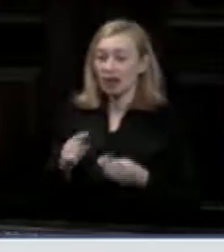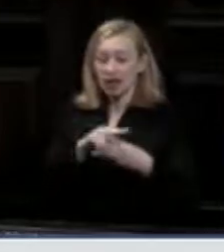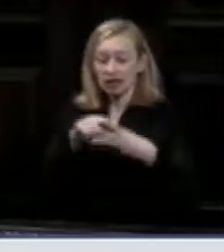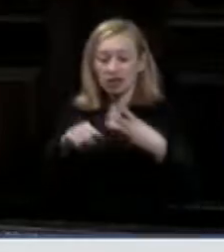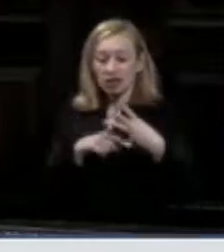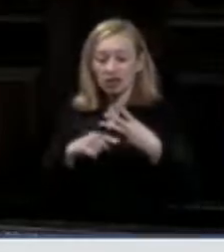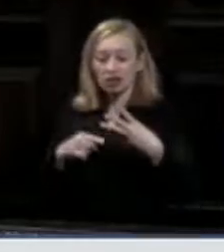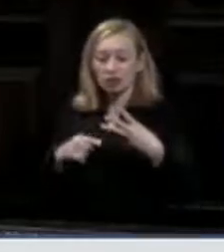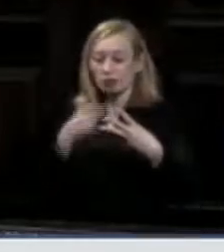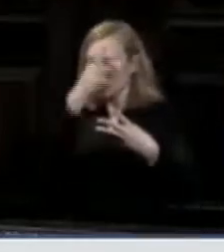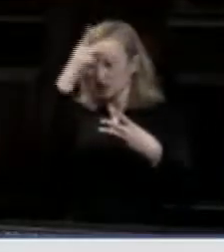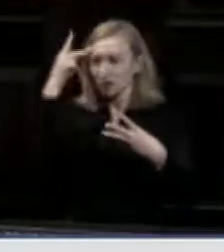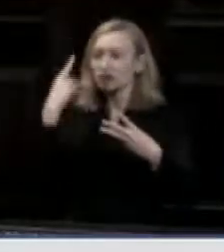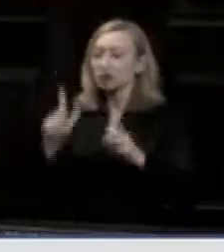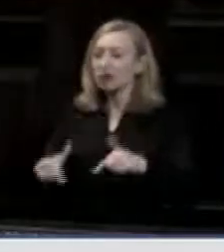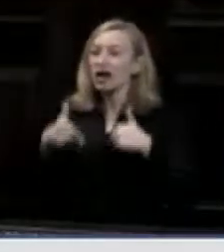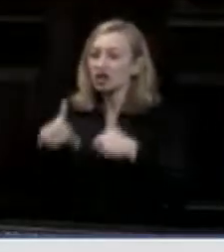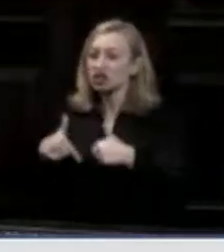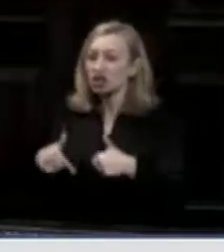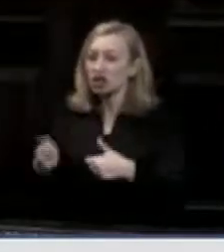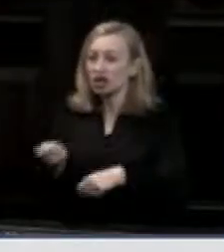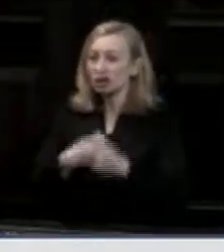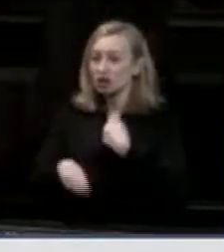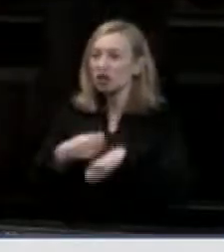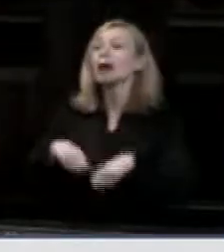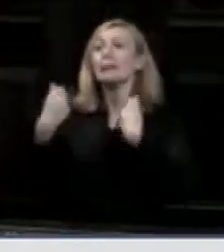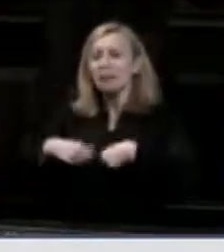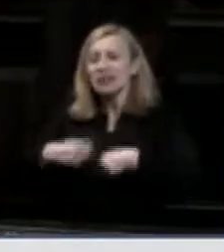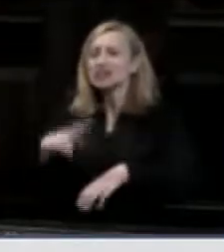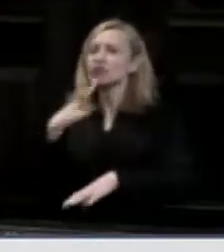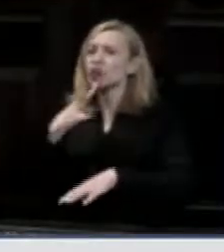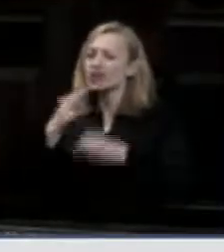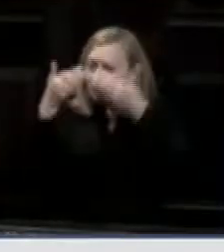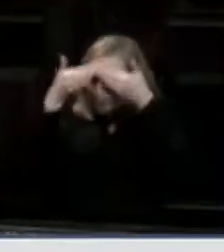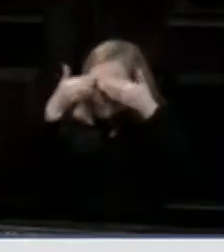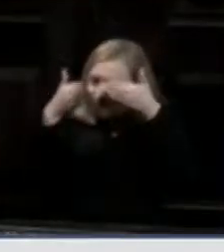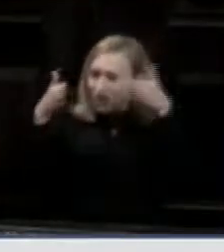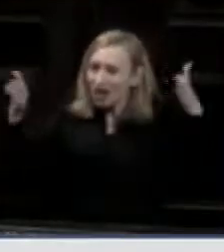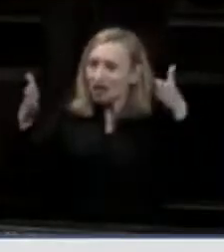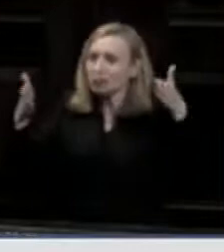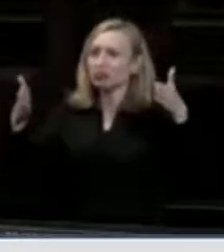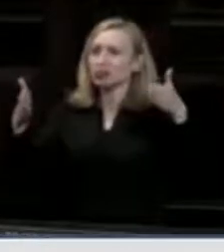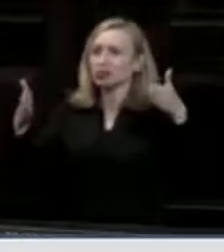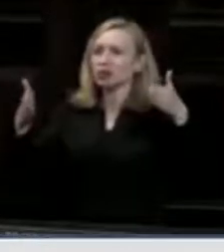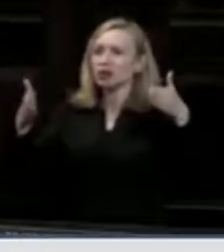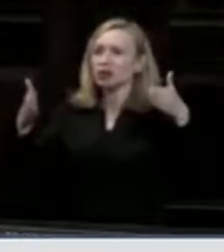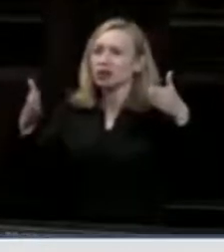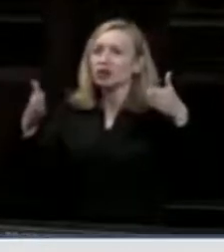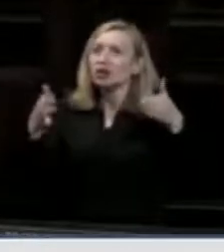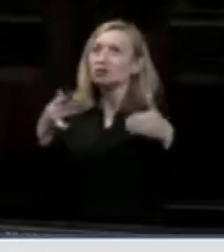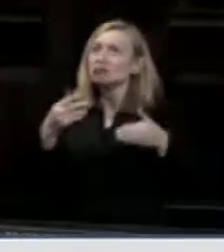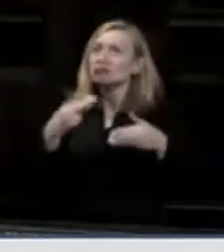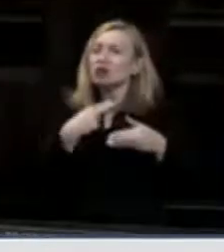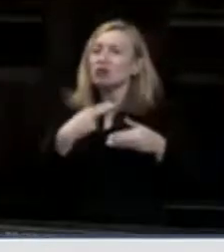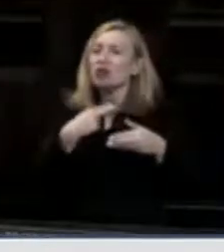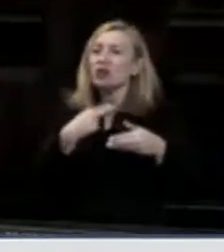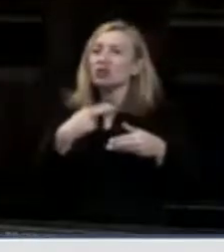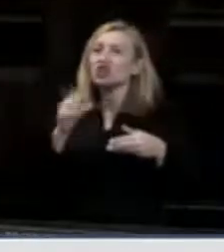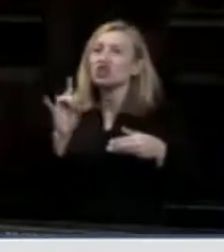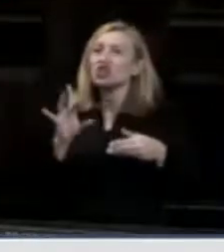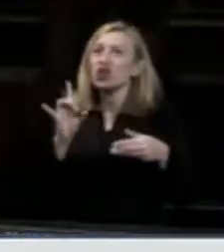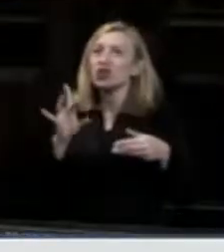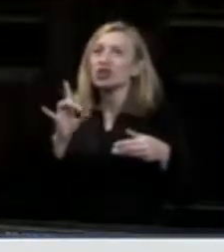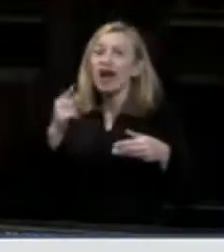a gestão, têm que ter conhecimento, não pode ser uma mera intuição. Nós vivemos